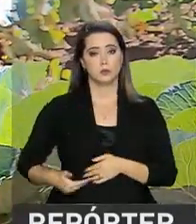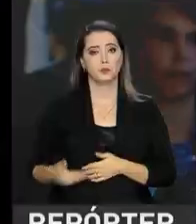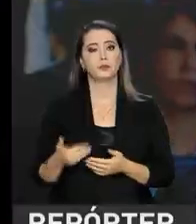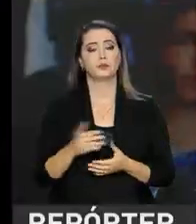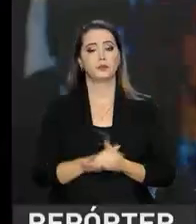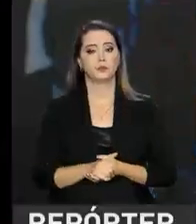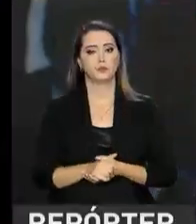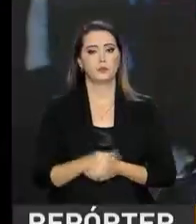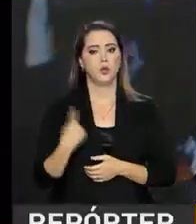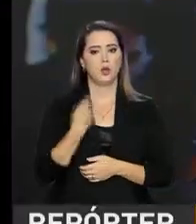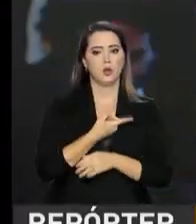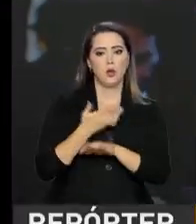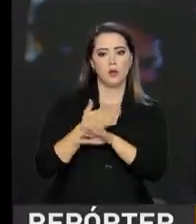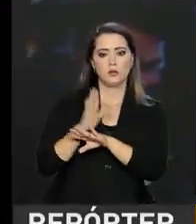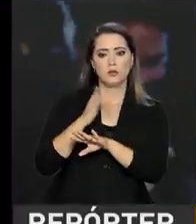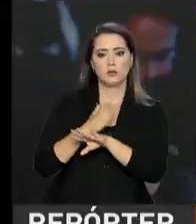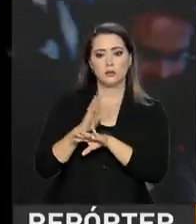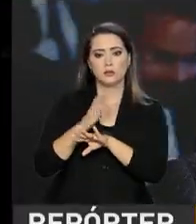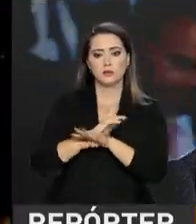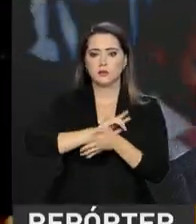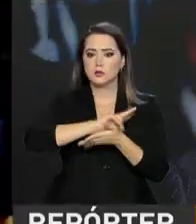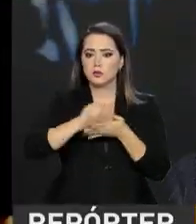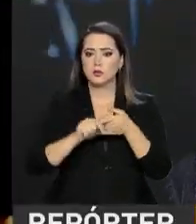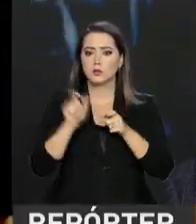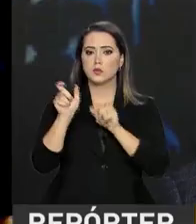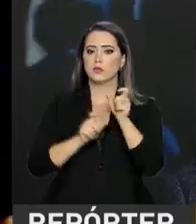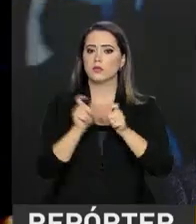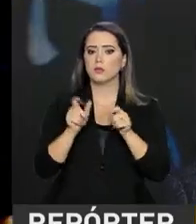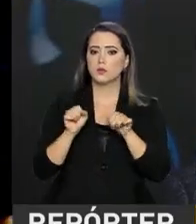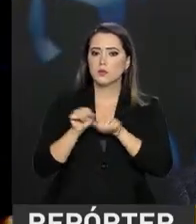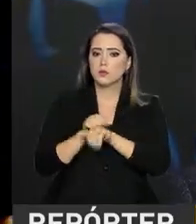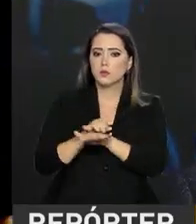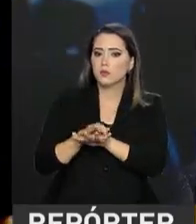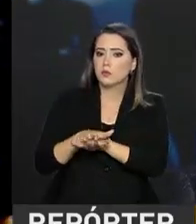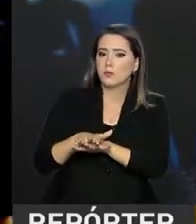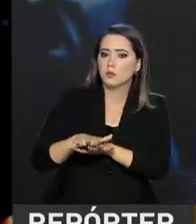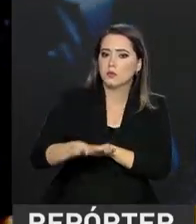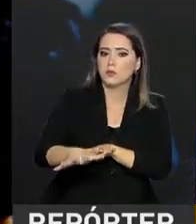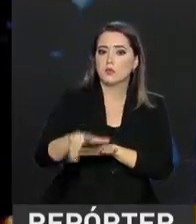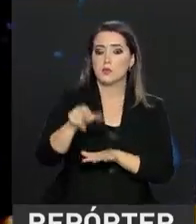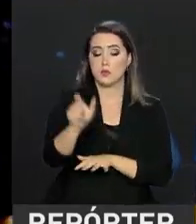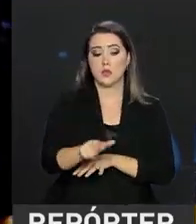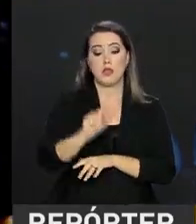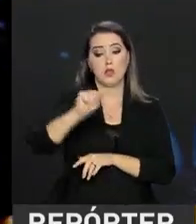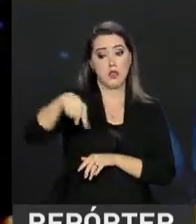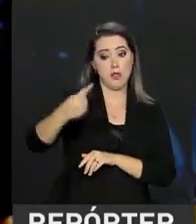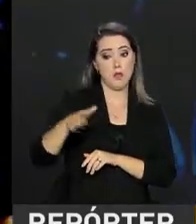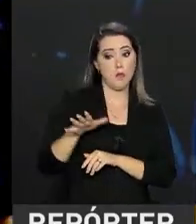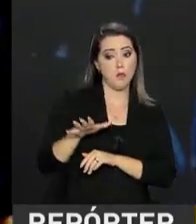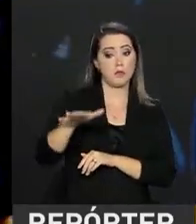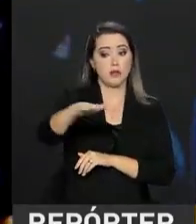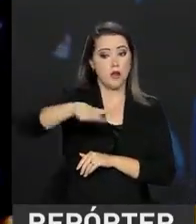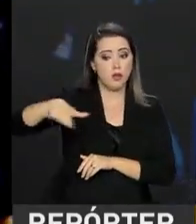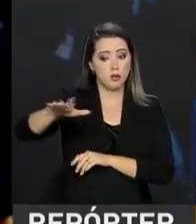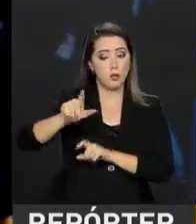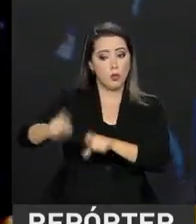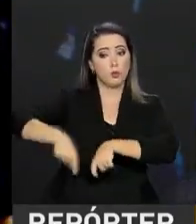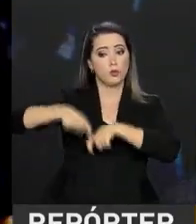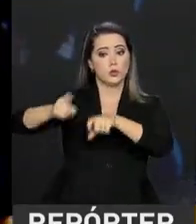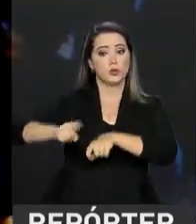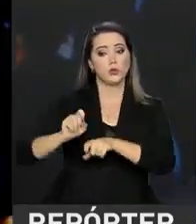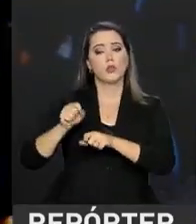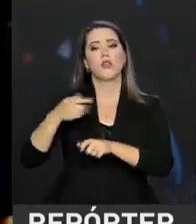Embrapa. Treinamos e capacitamos multiplicadores no sistema cooperativo que treinam os técnicos que vão a